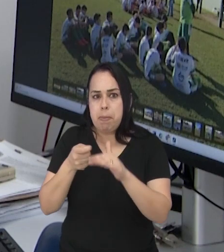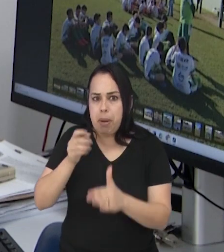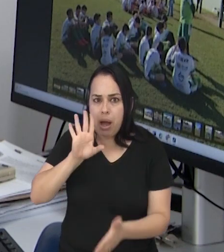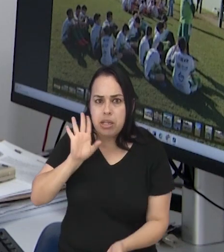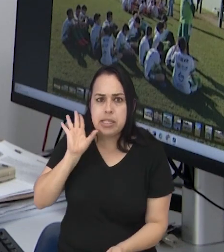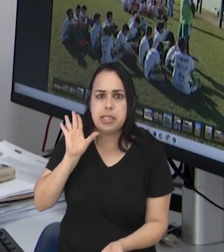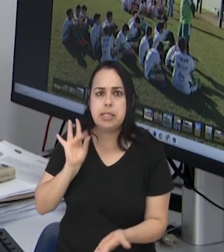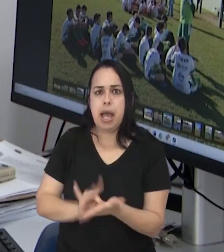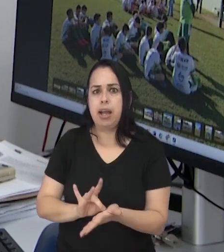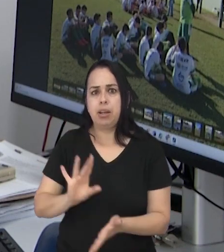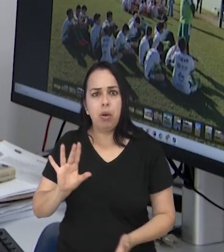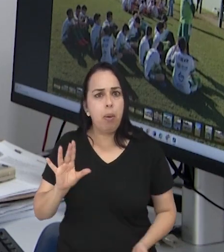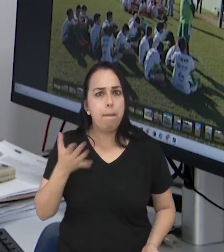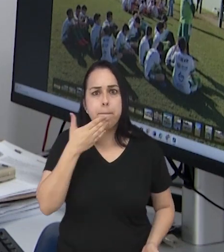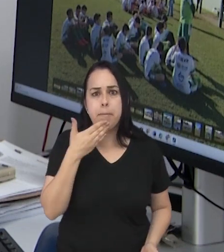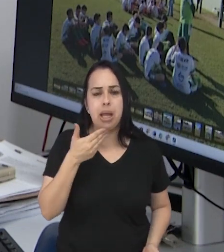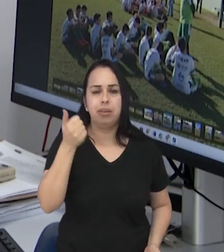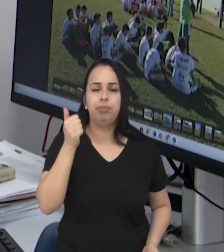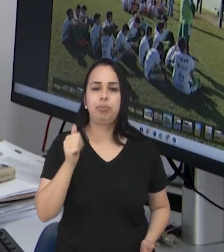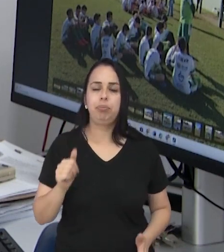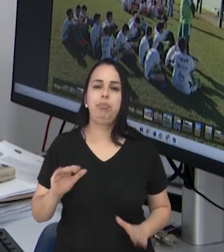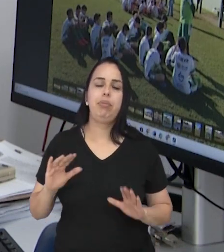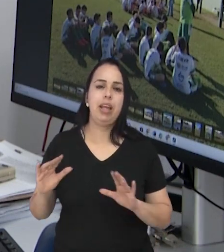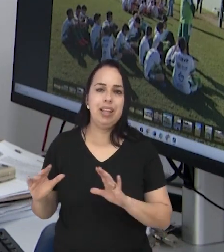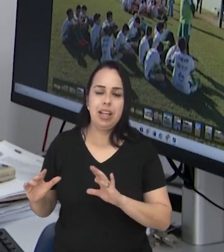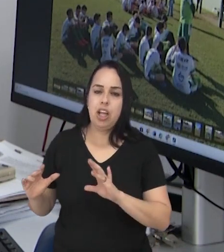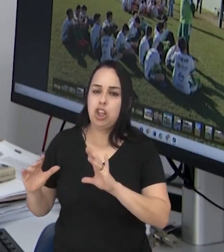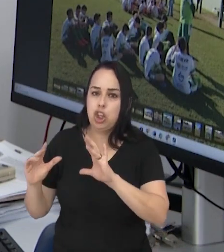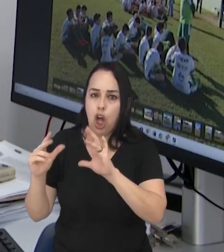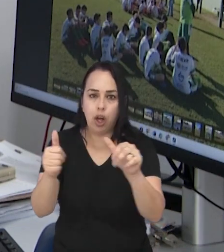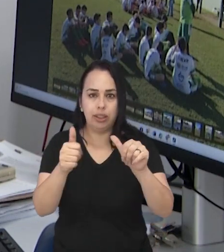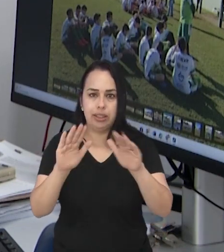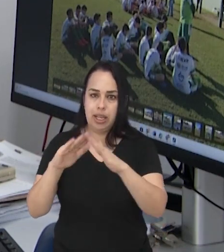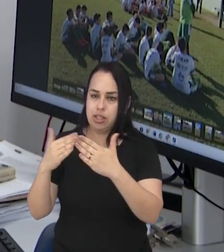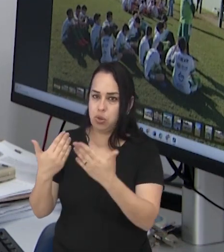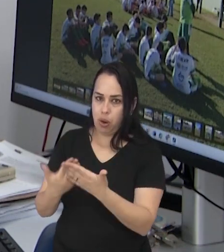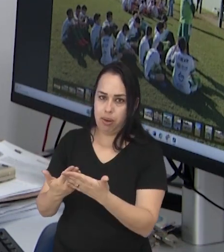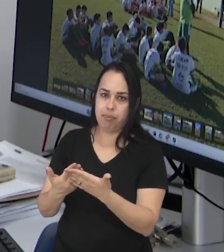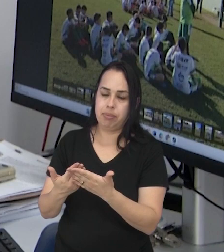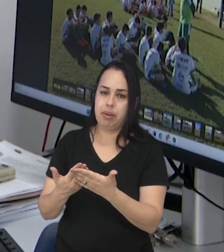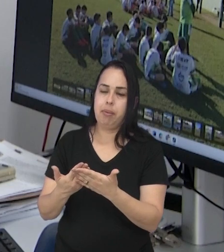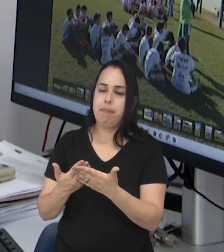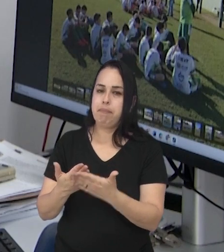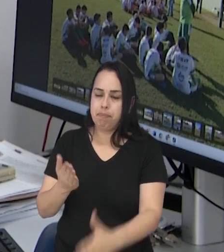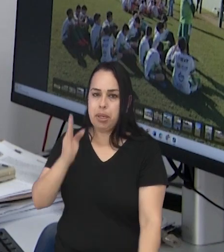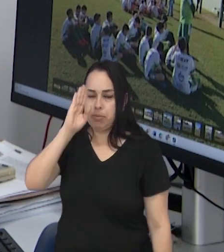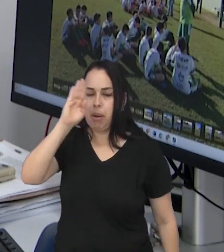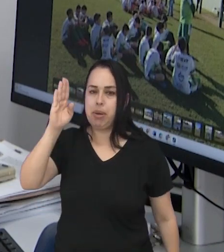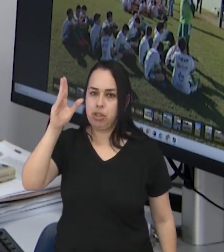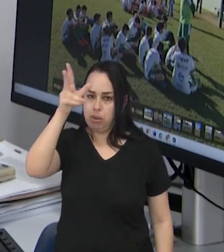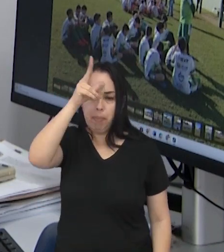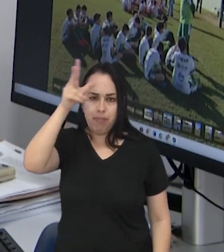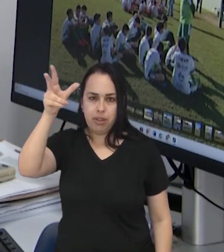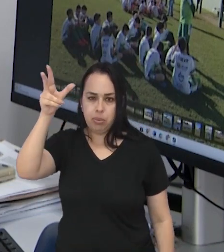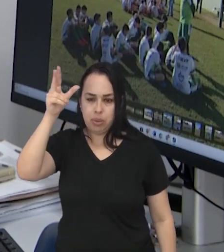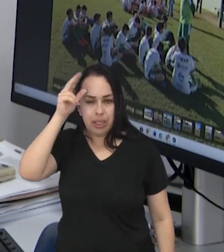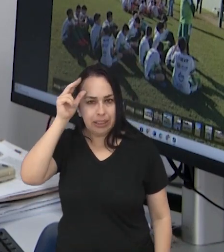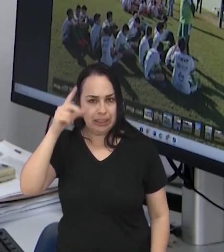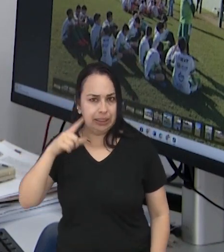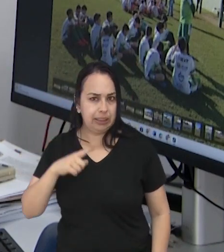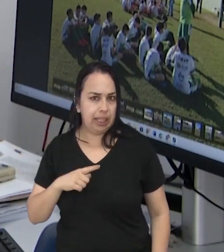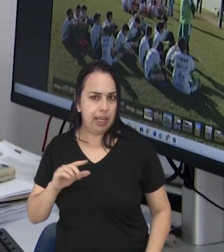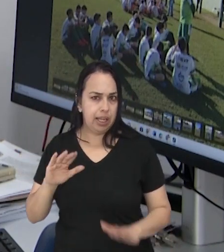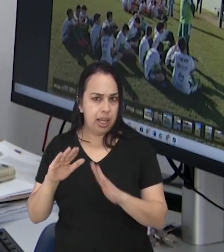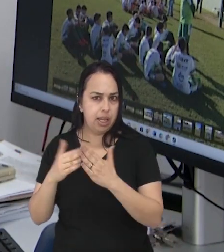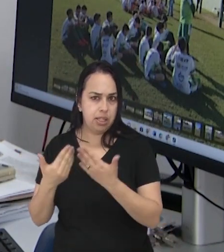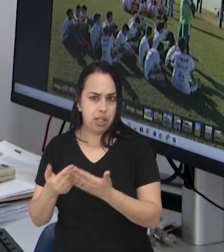que ele aconteça, né, de uma melhor forma. Não são todas as escolas, principalmente públicas, que têm